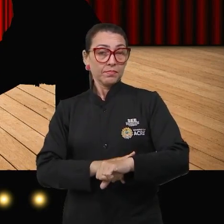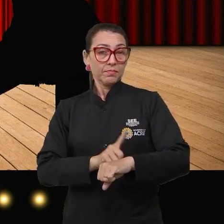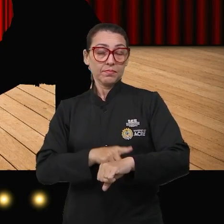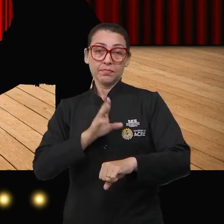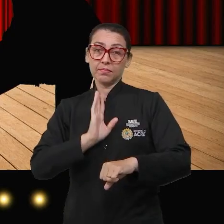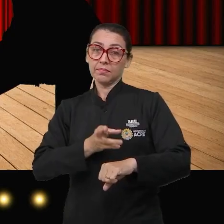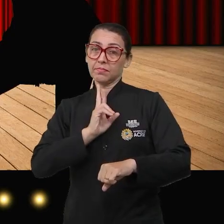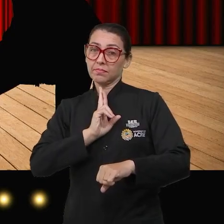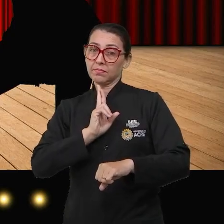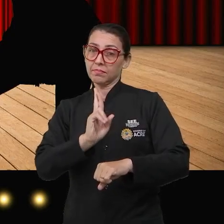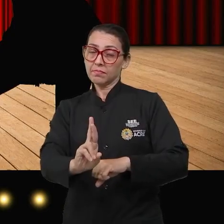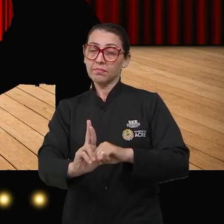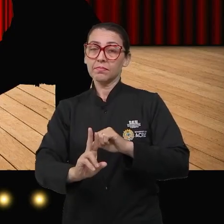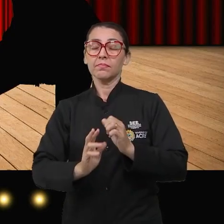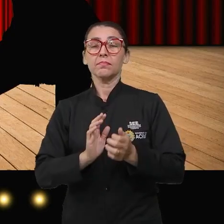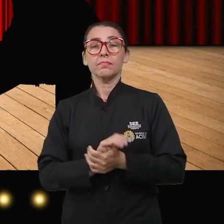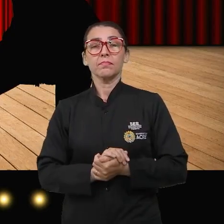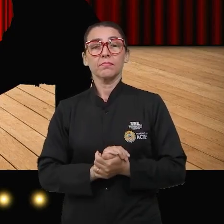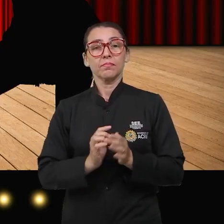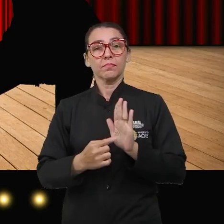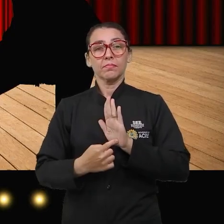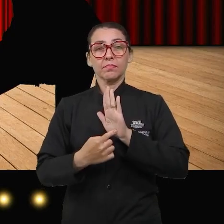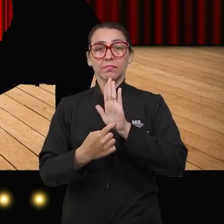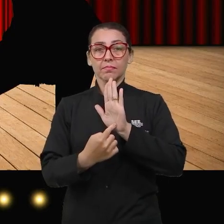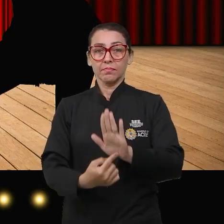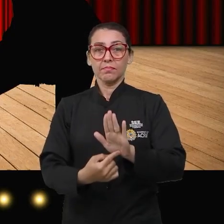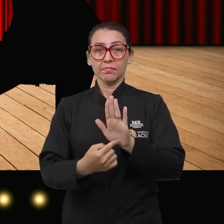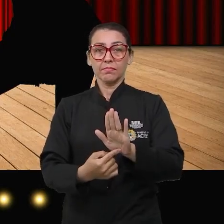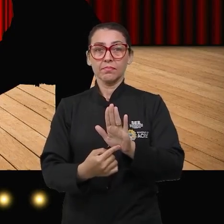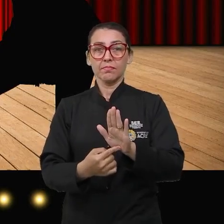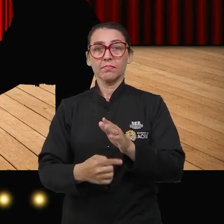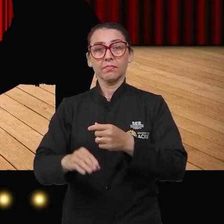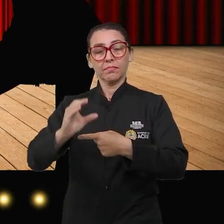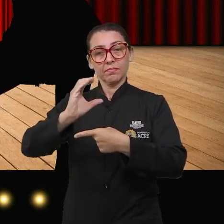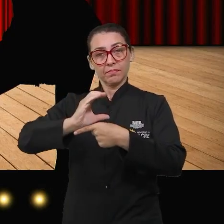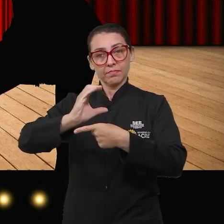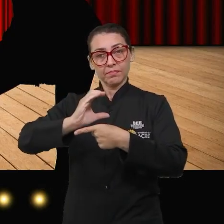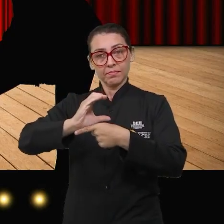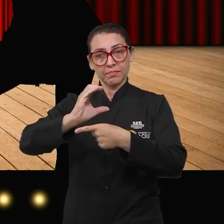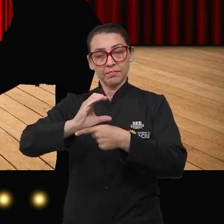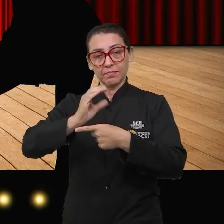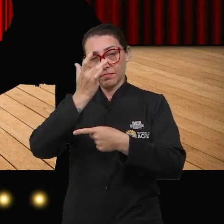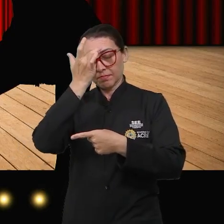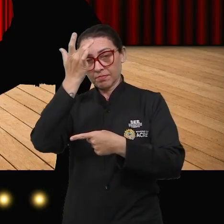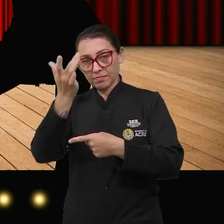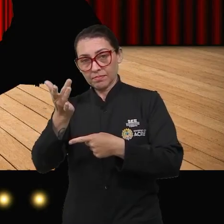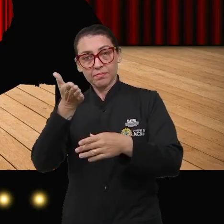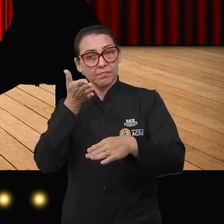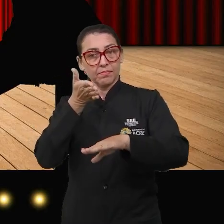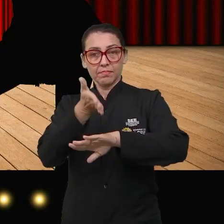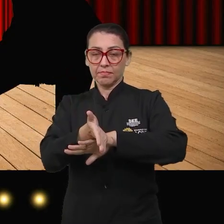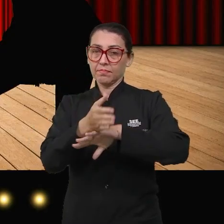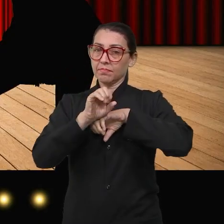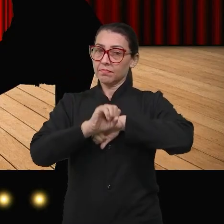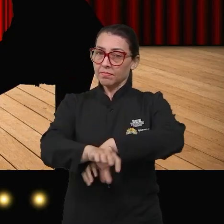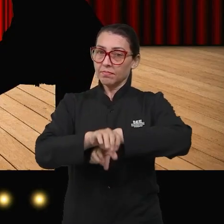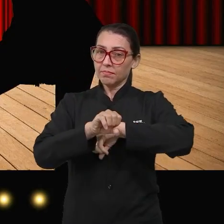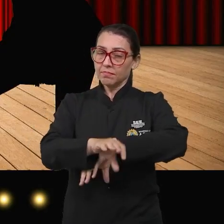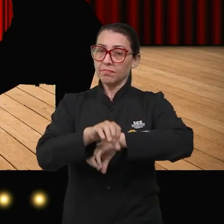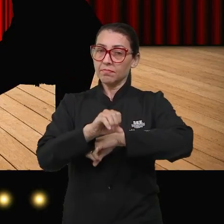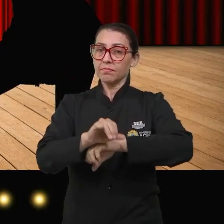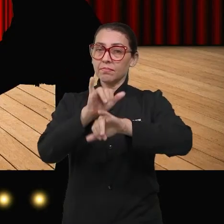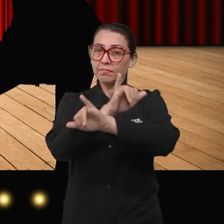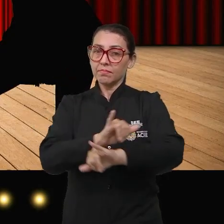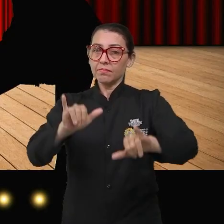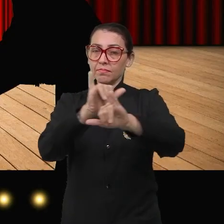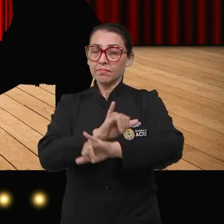já dar a nossa contribuição apontando a resposta correta. Letra C, facilitando o acesso ao ensino e a